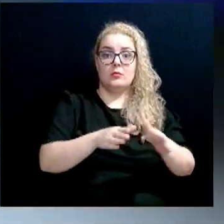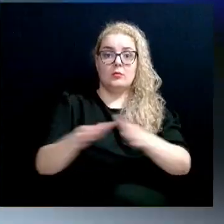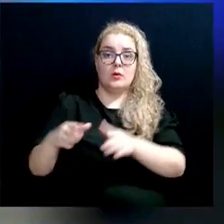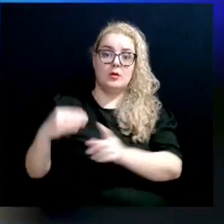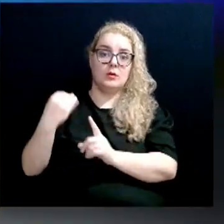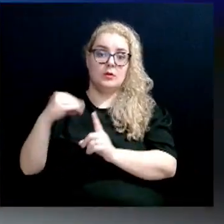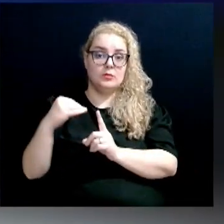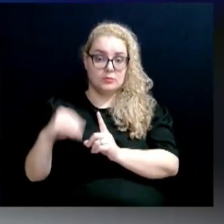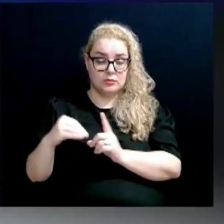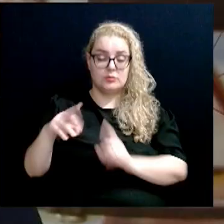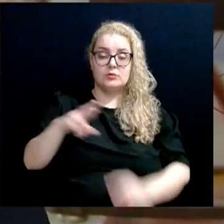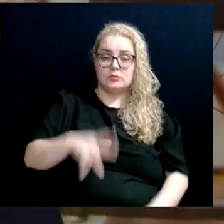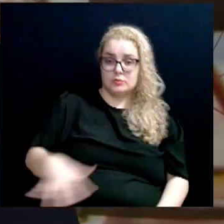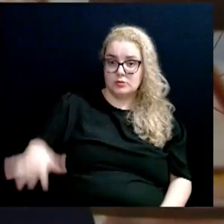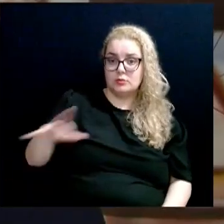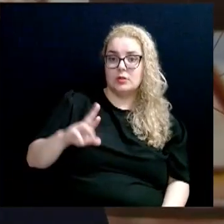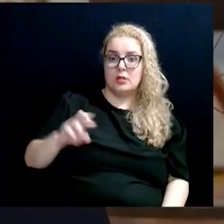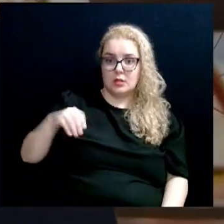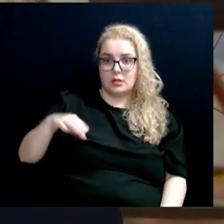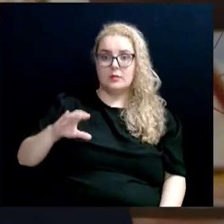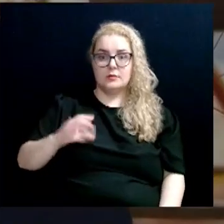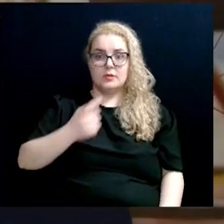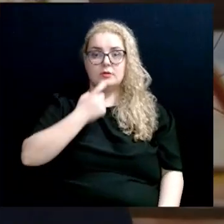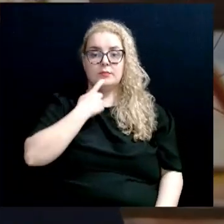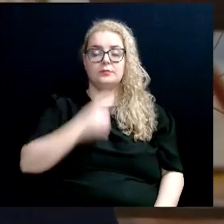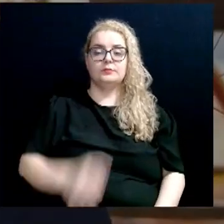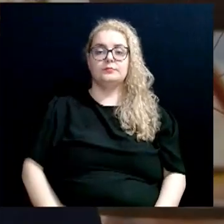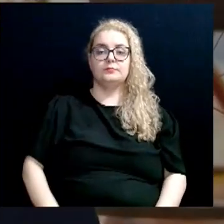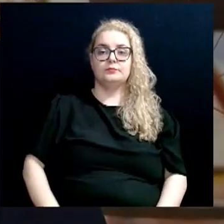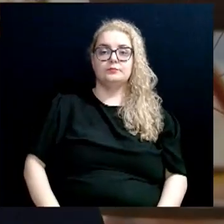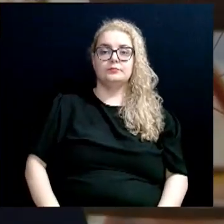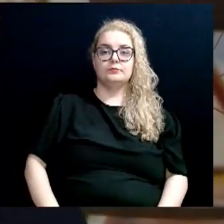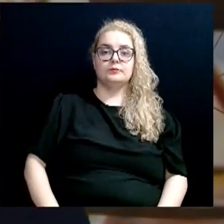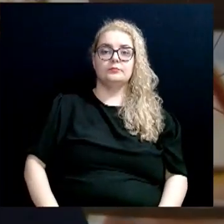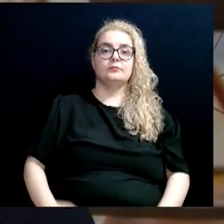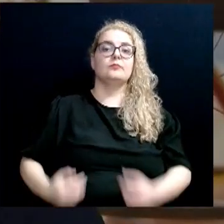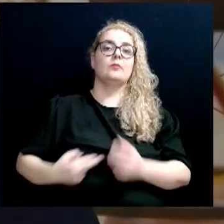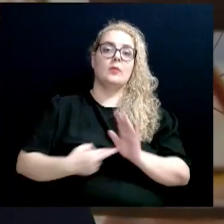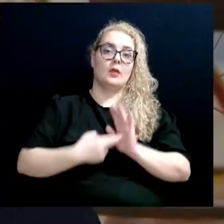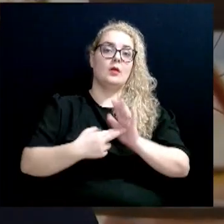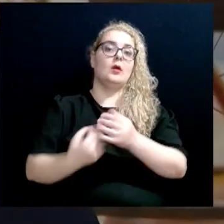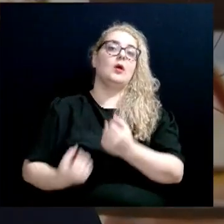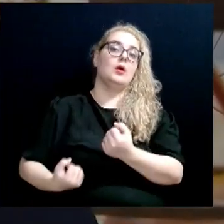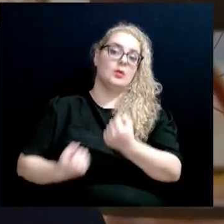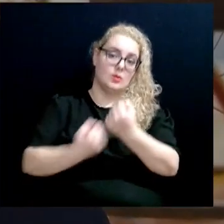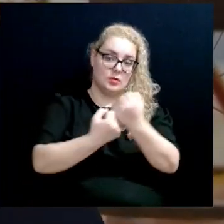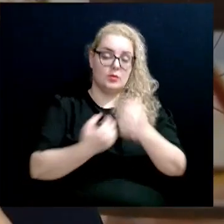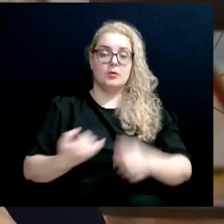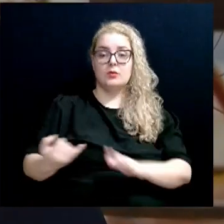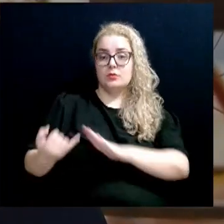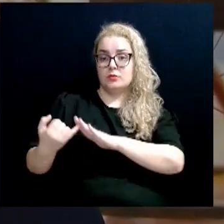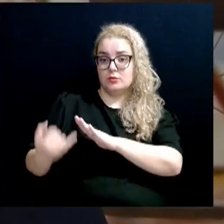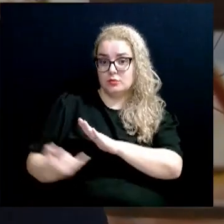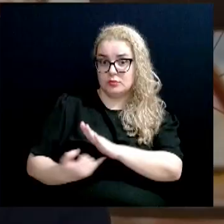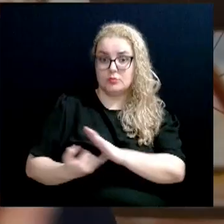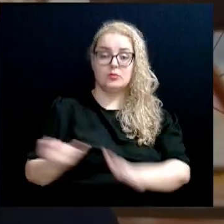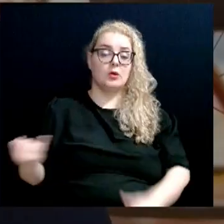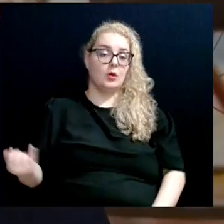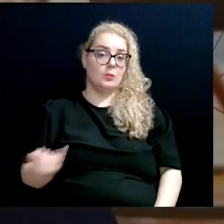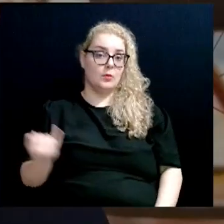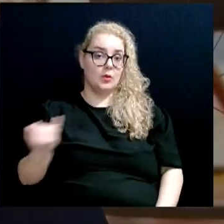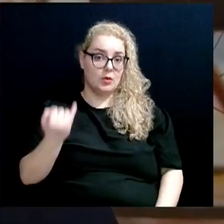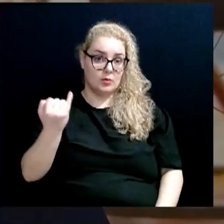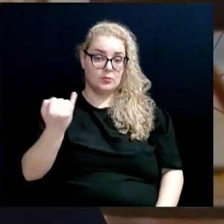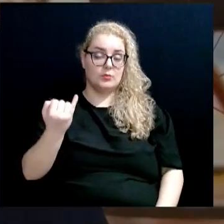região metropolitana de Campinas. Representa o apoio de uma instituição tão importante no